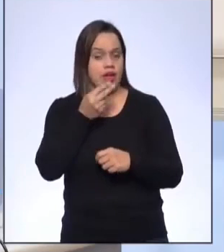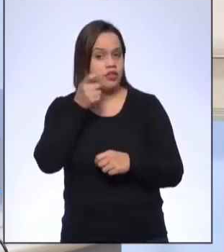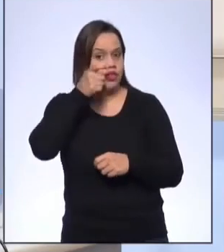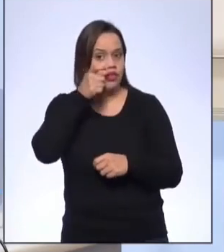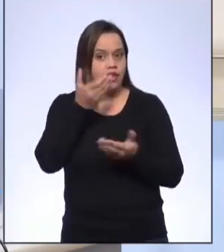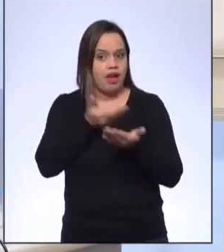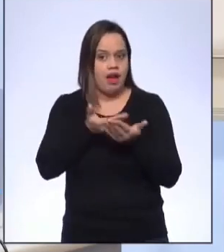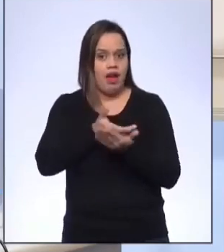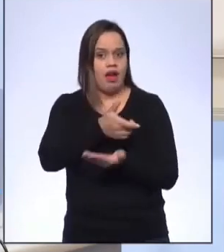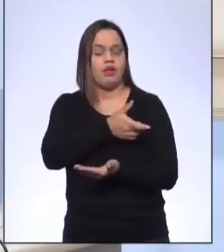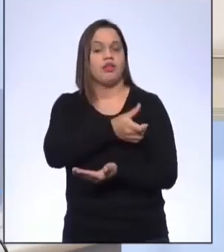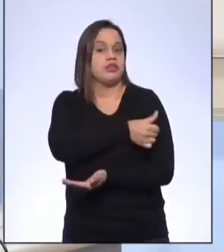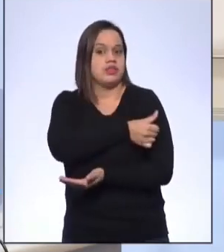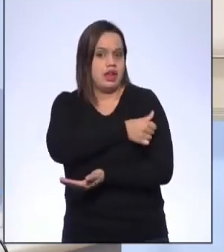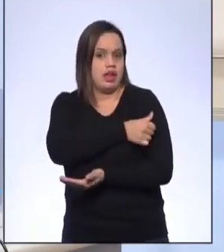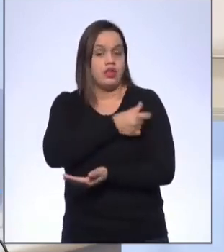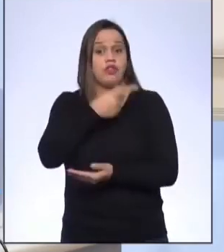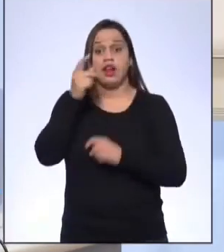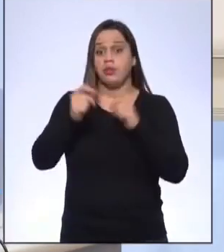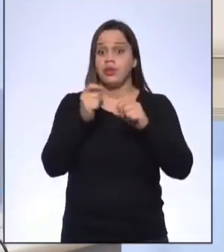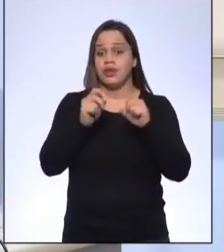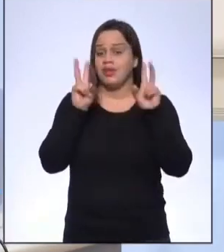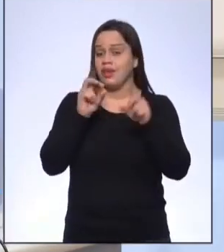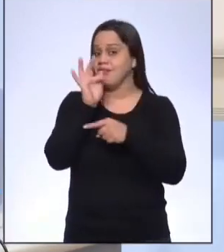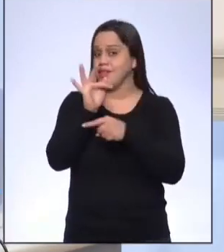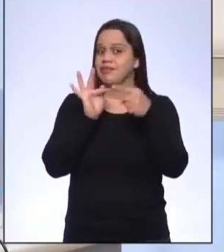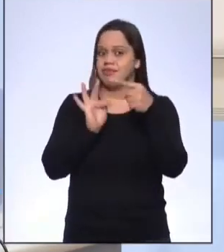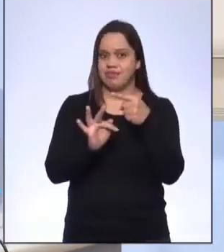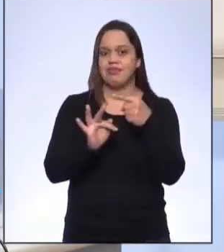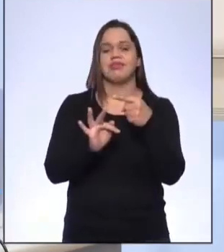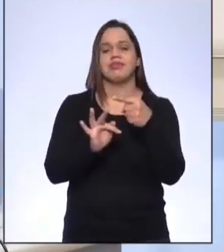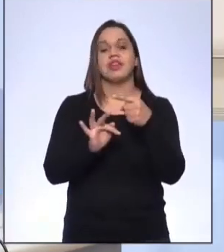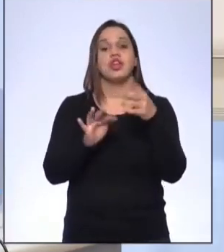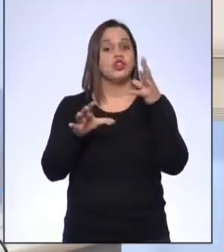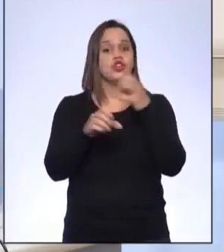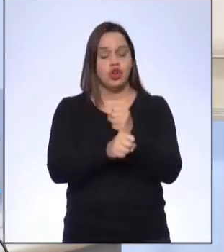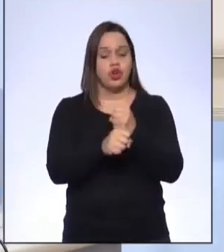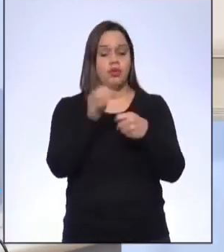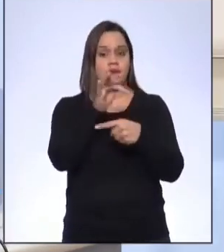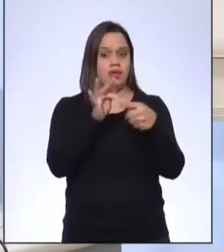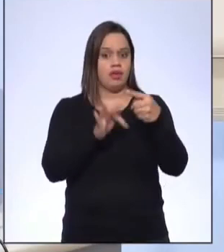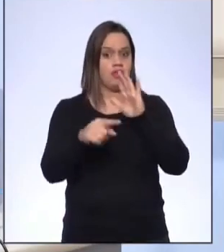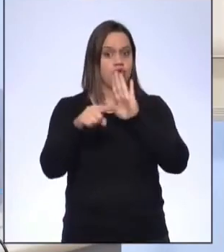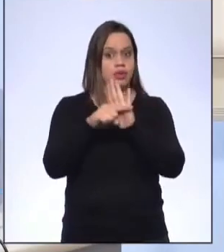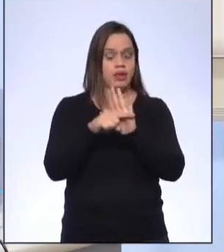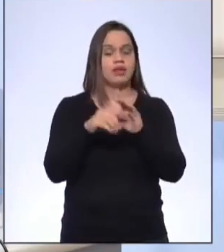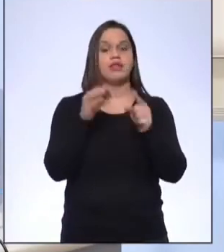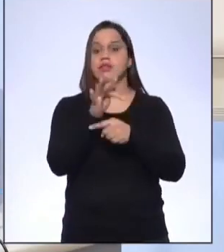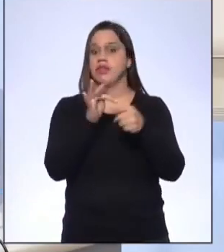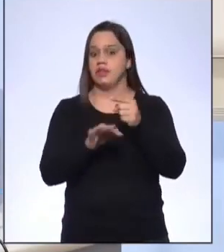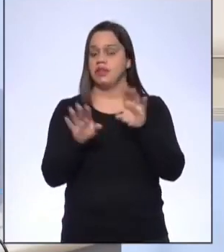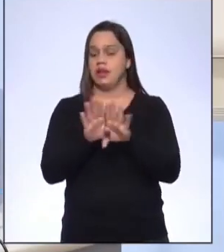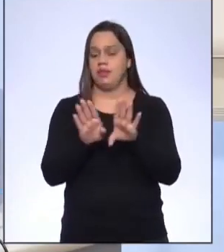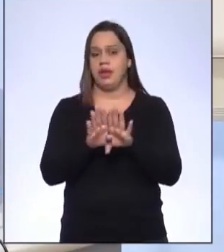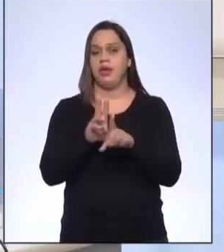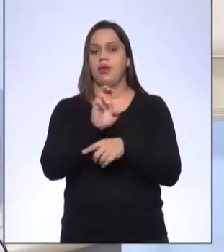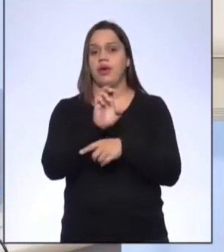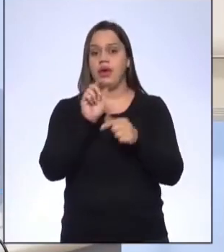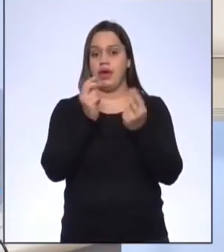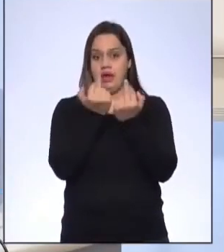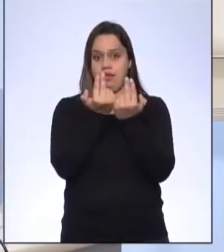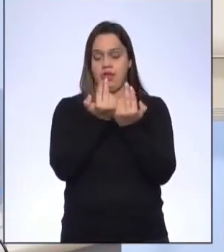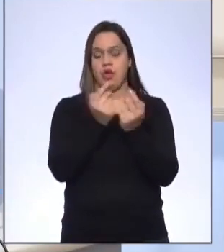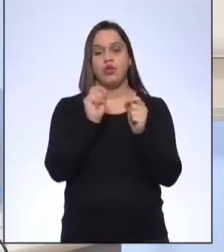falou bastante de frações, frações equivalentes, soma e subtração de frações. Então, tudo é planejado para que as aulas sejam